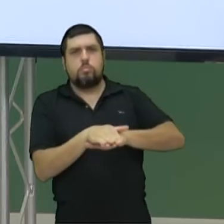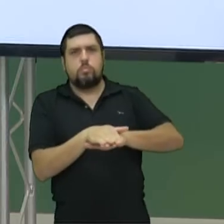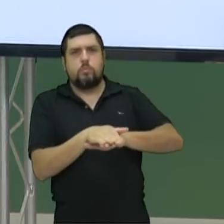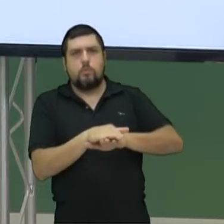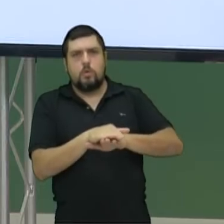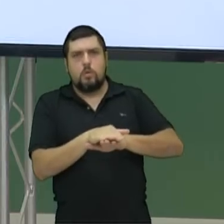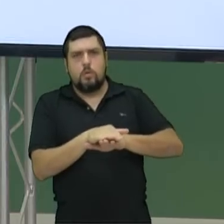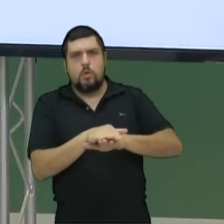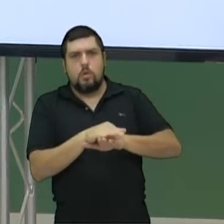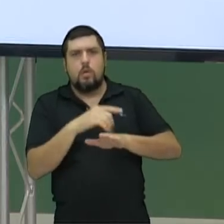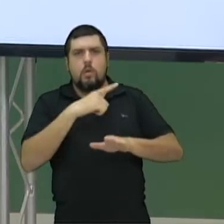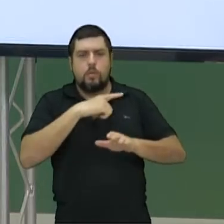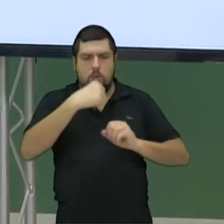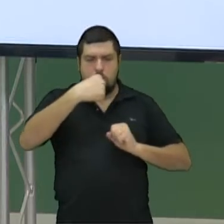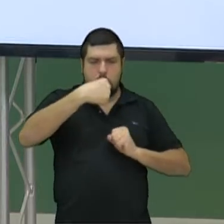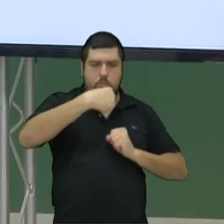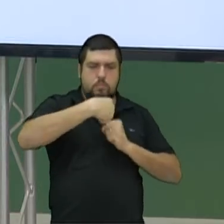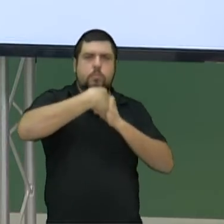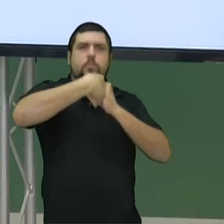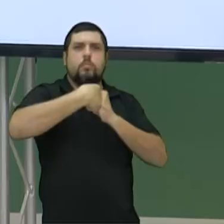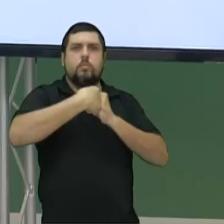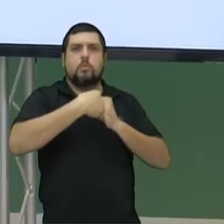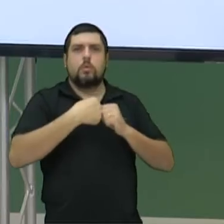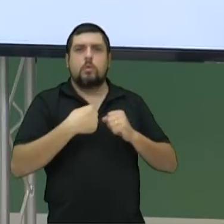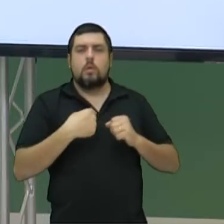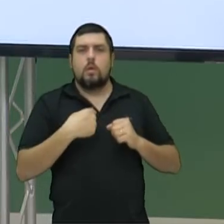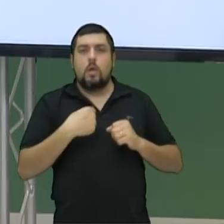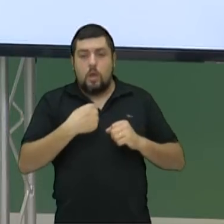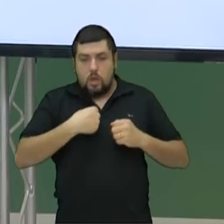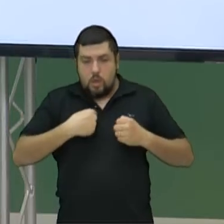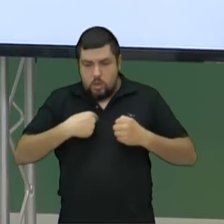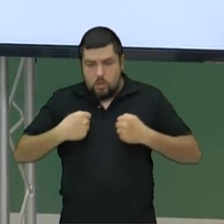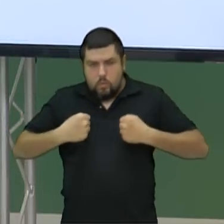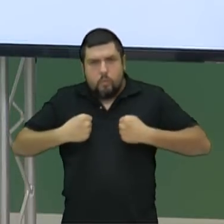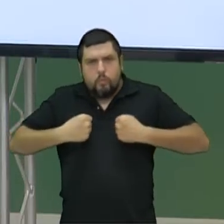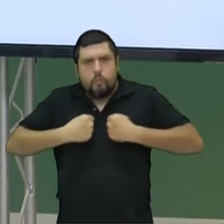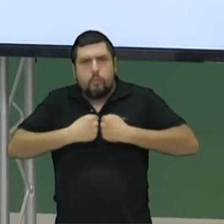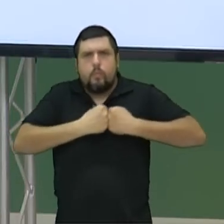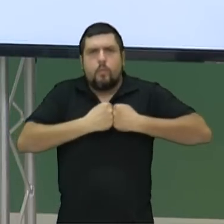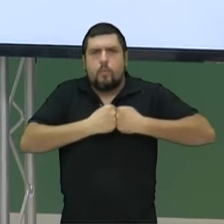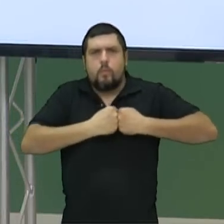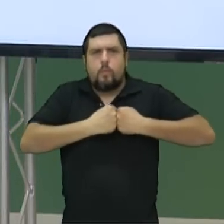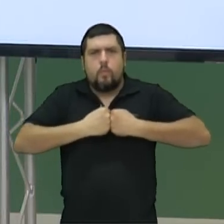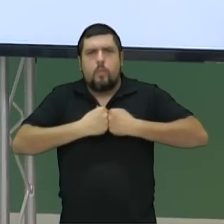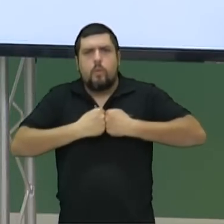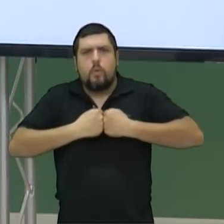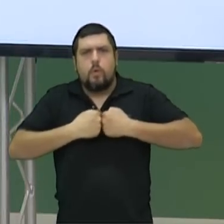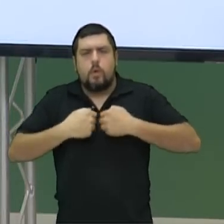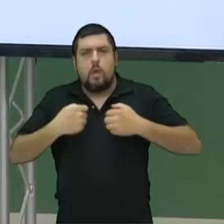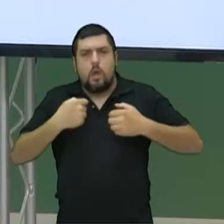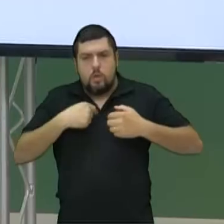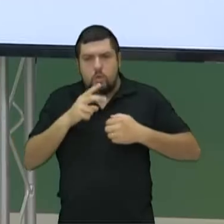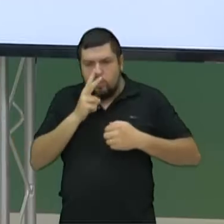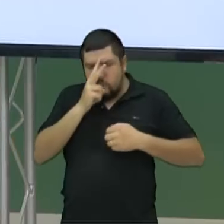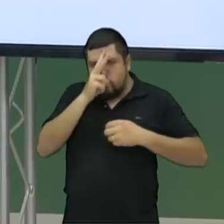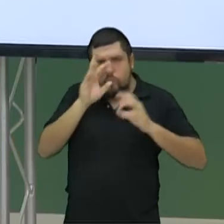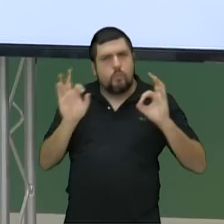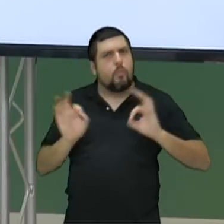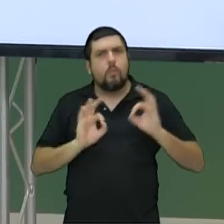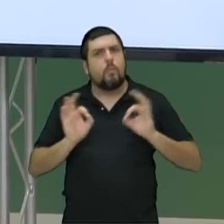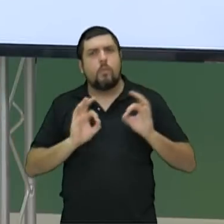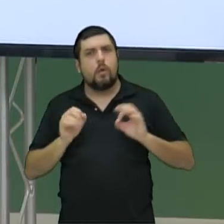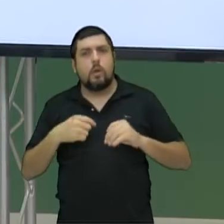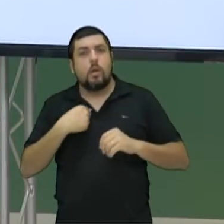Entendido? Então, na verdade, não é eu que estou fazendo a força para me locomover. Quem me empurra, na realidade, é o